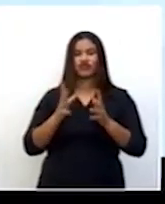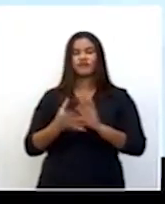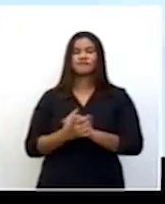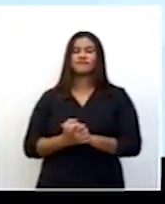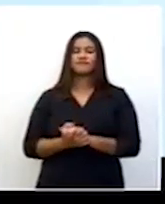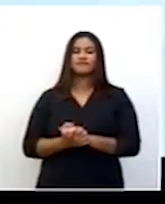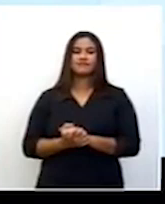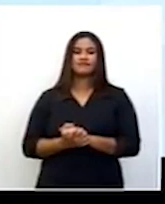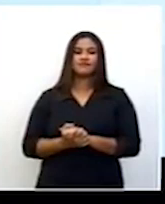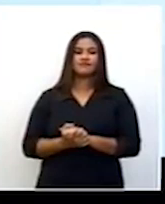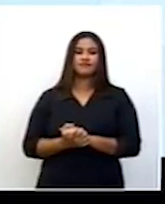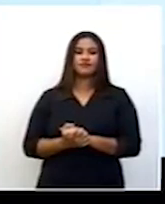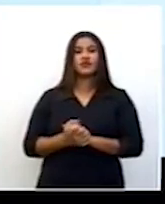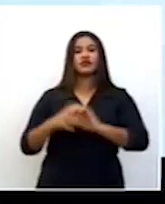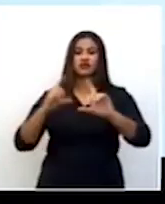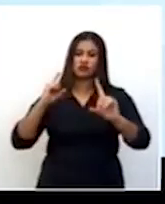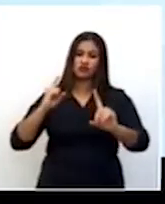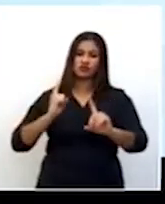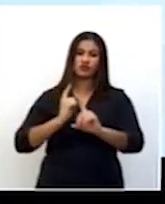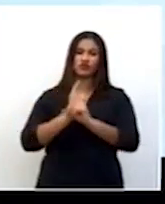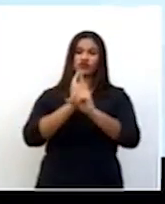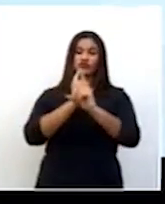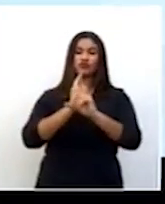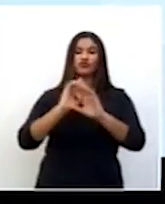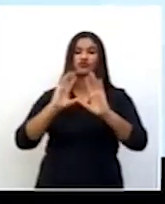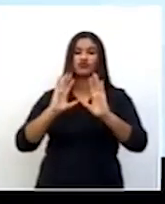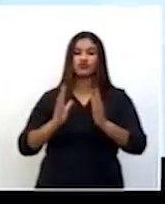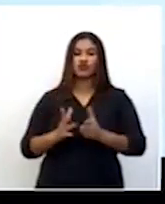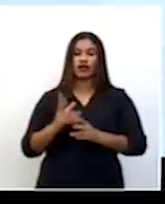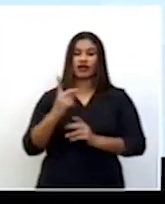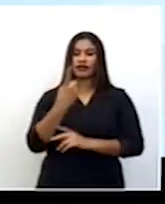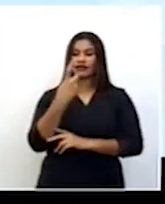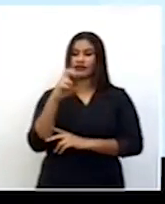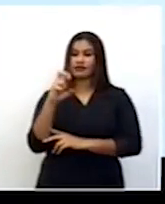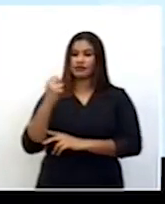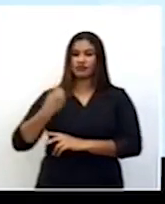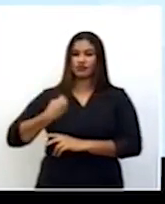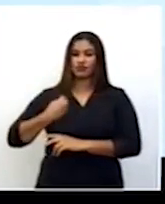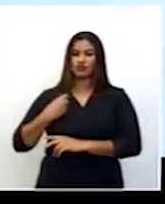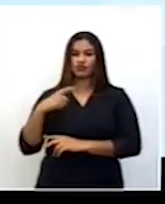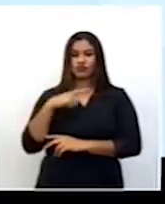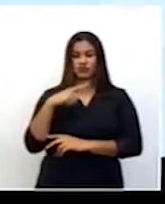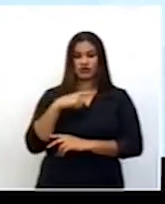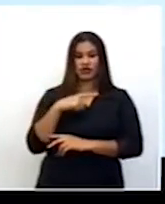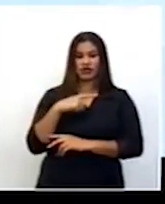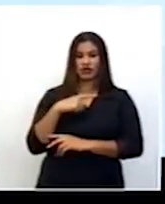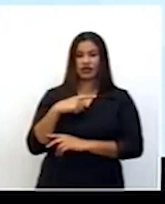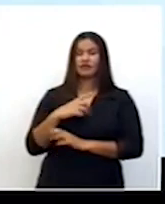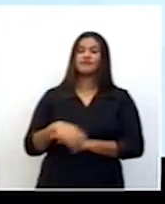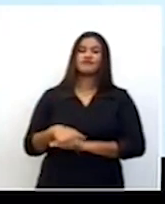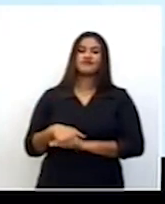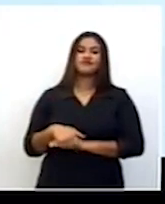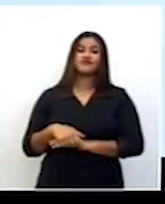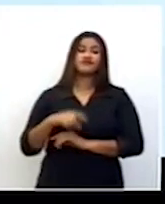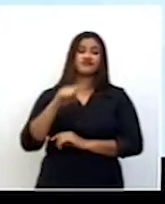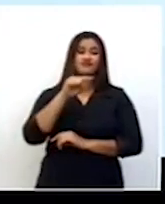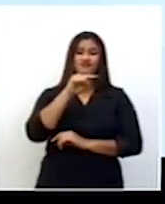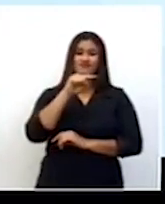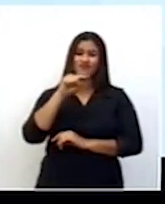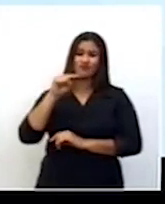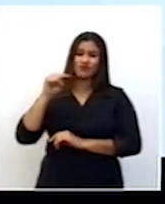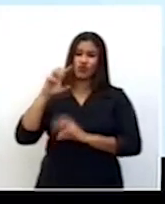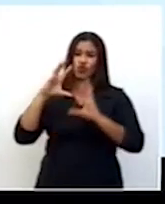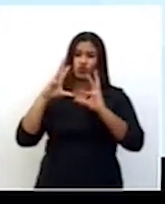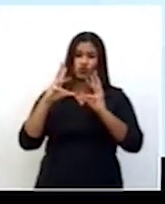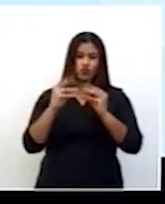2. E ele já descobriu lá que são 15 posições. Repara no seguinte, Marcelo, para fazer esse, eu não preciso descobrir qual que é o